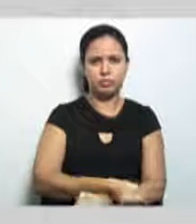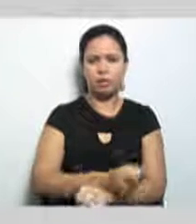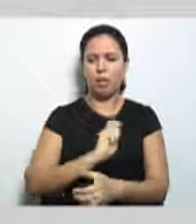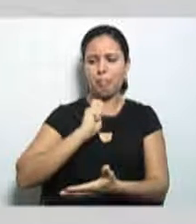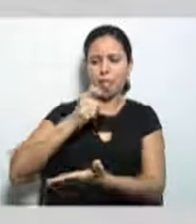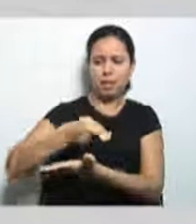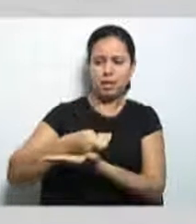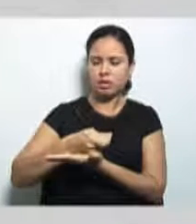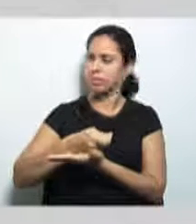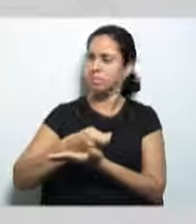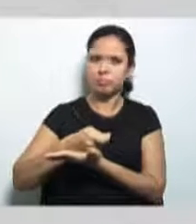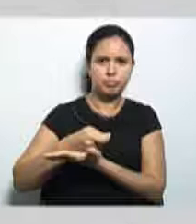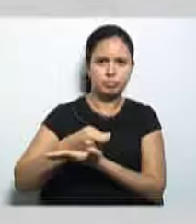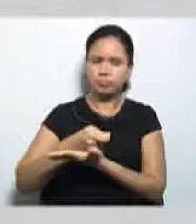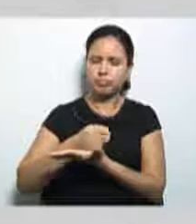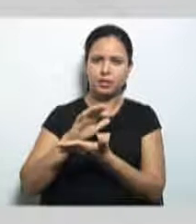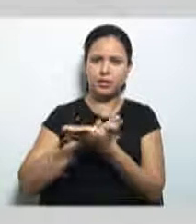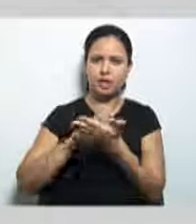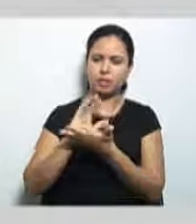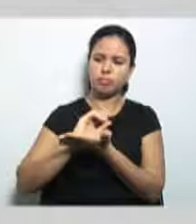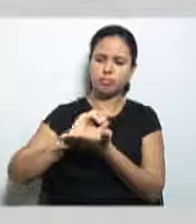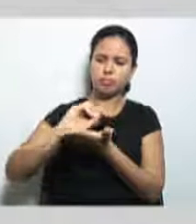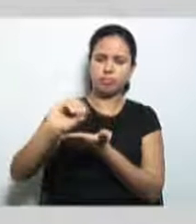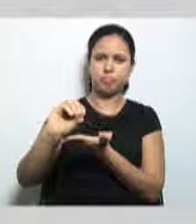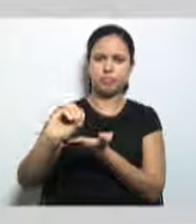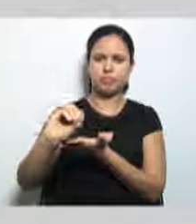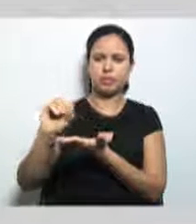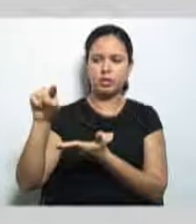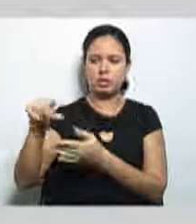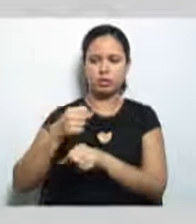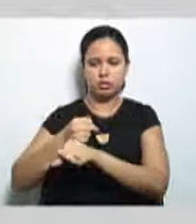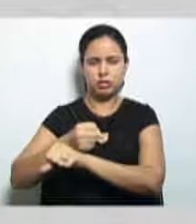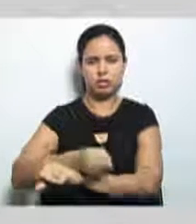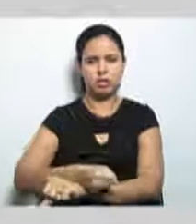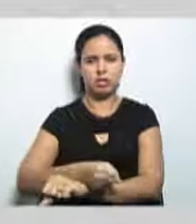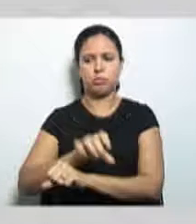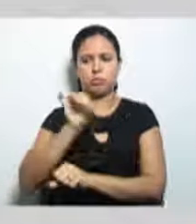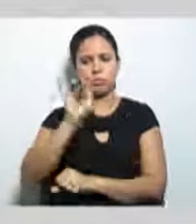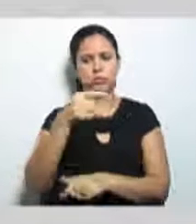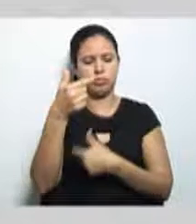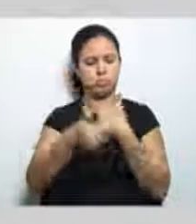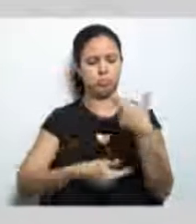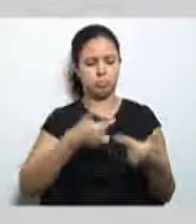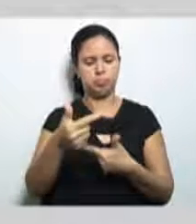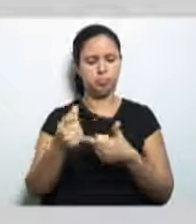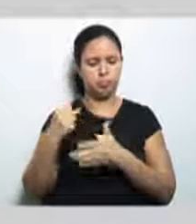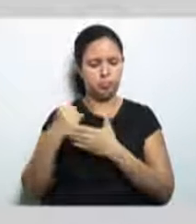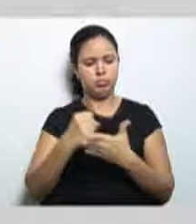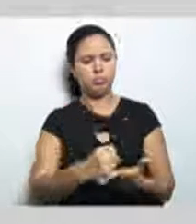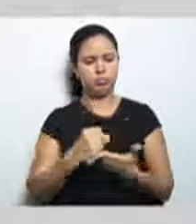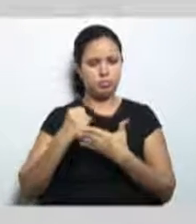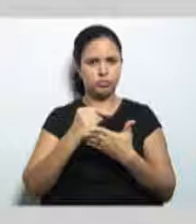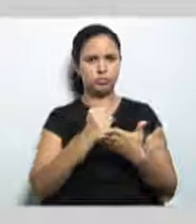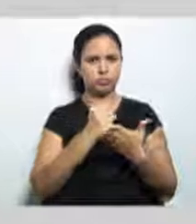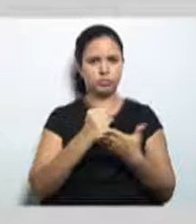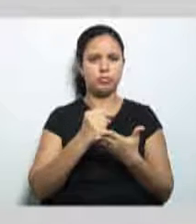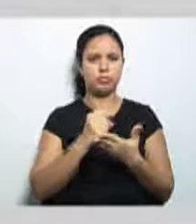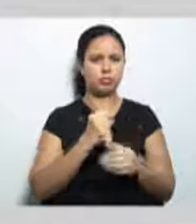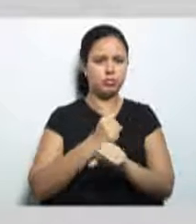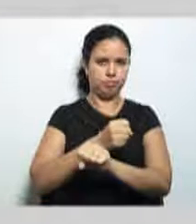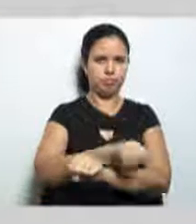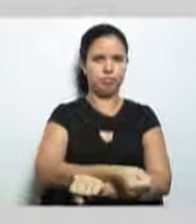era posse do seu senhor, o qual lhe era superior. E a gente tem aqui um exemplo clássico,